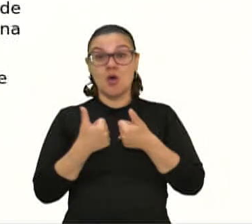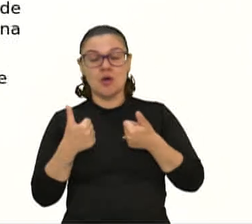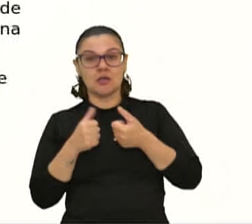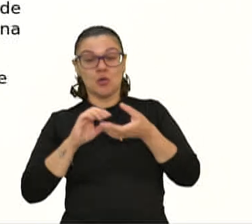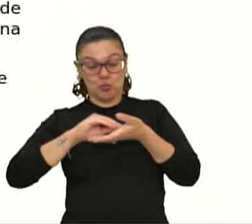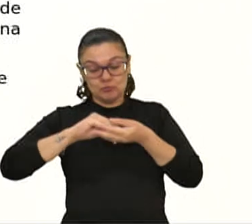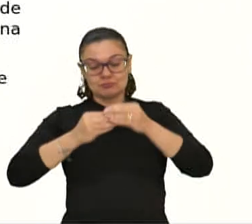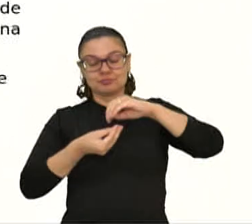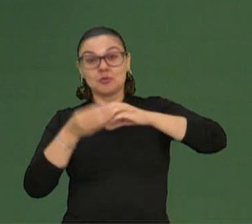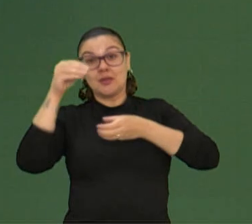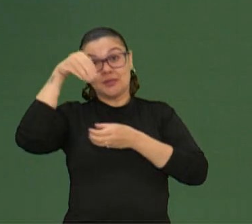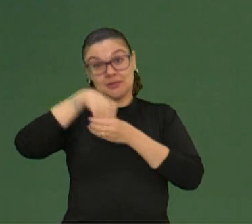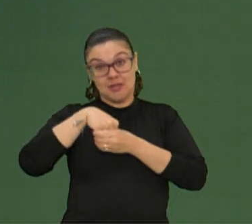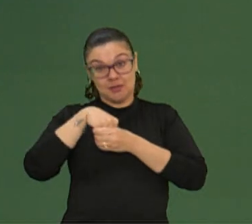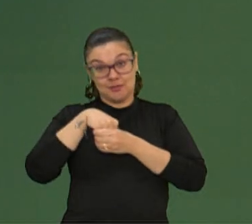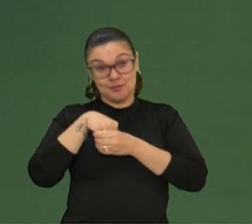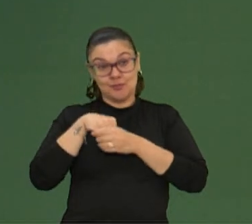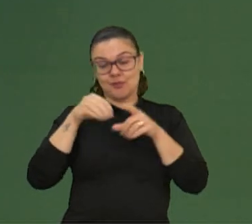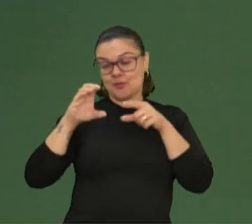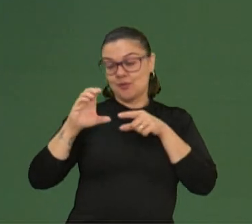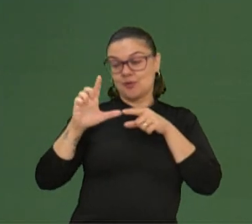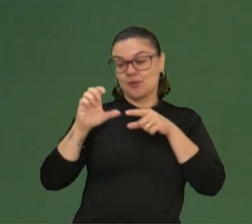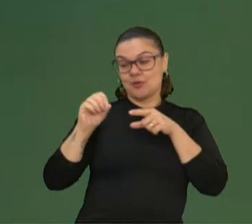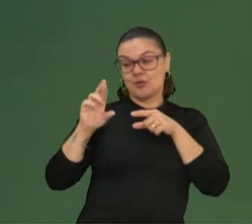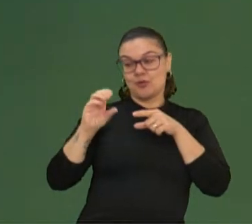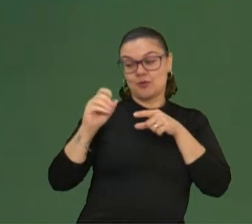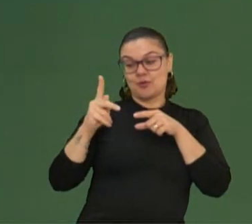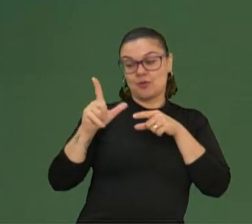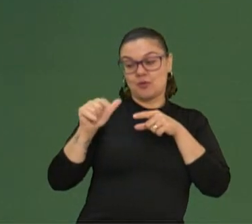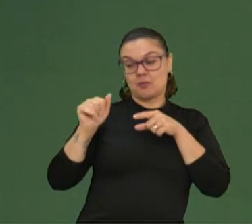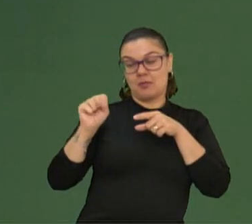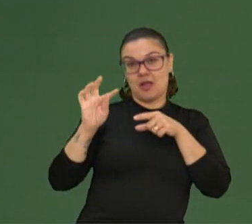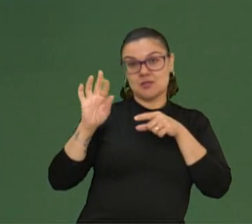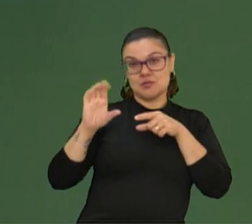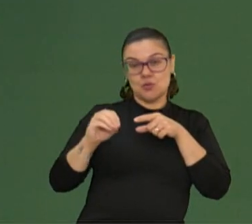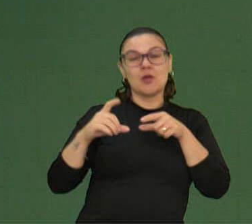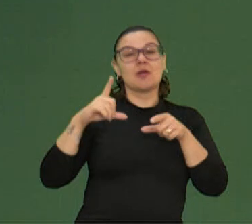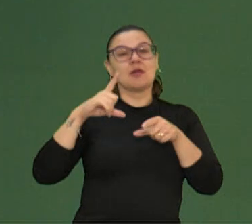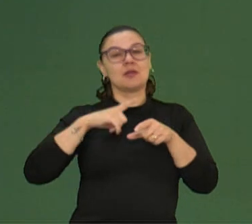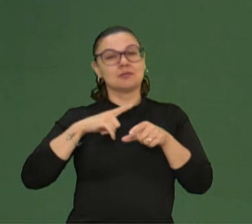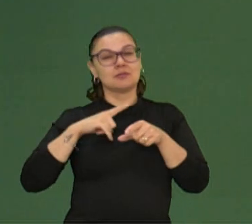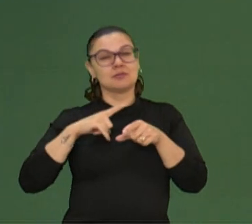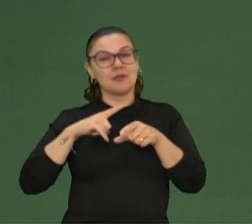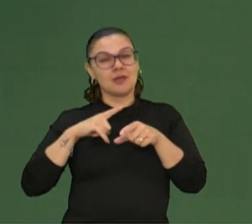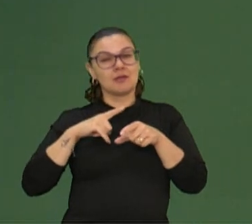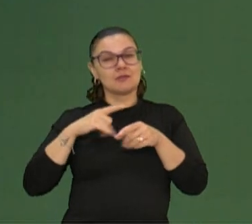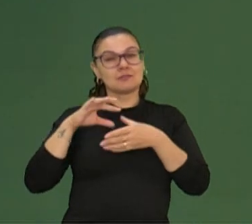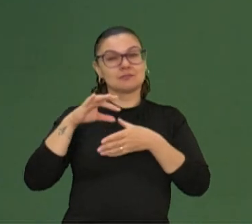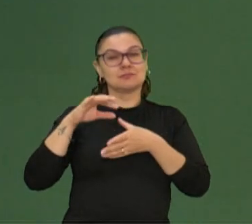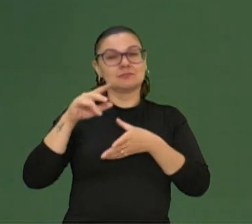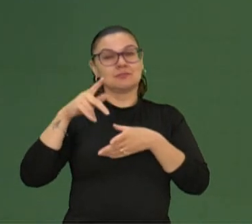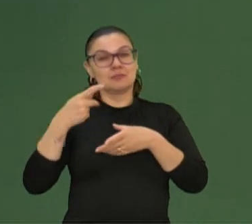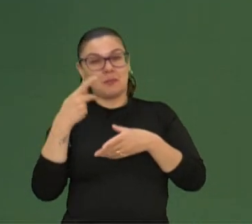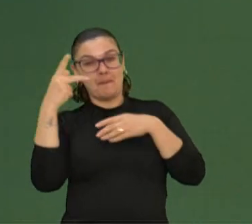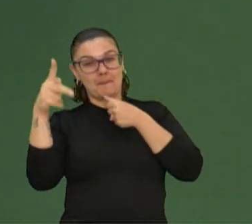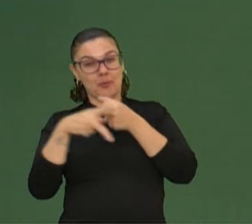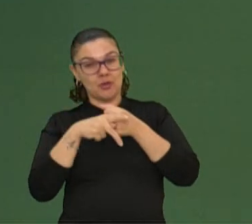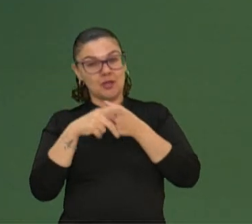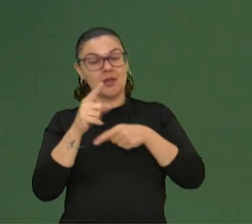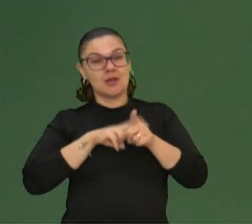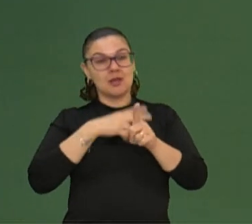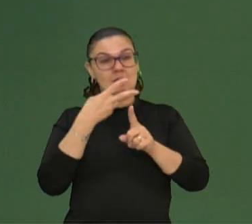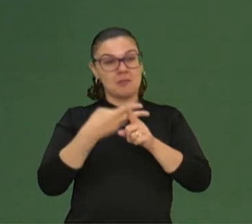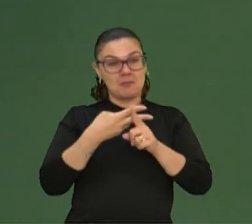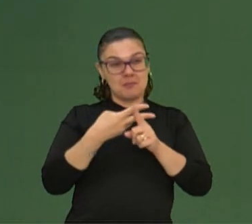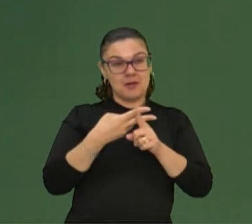é sintetizado ali dentro. Ah, se produz proteína, tem DNA, mas também tem que ter o quê? Qual que é o nome da estrutura